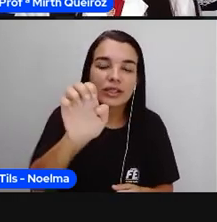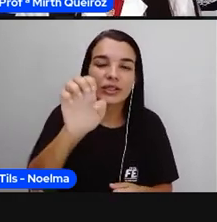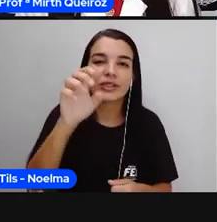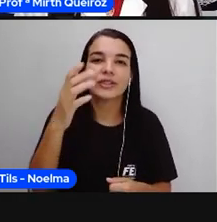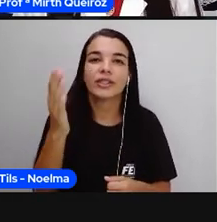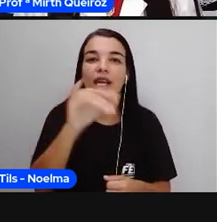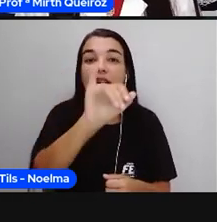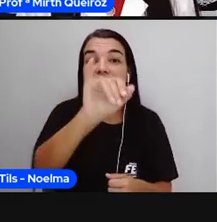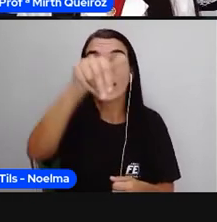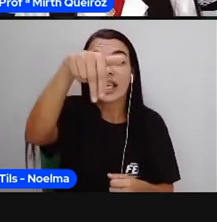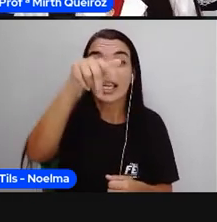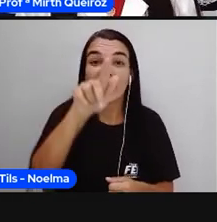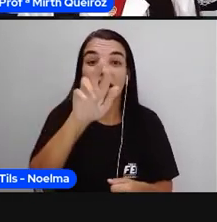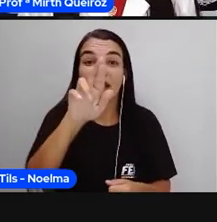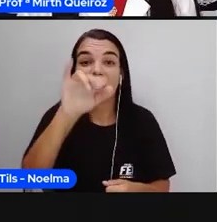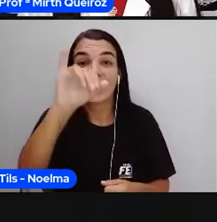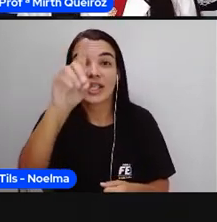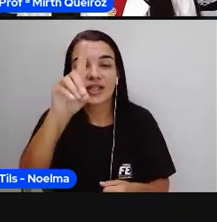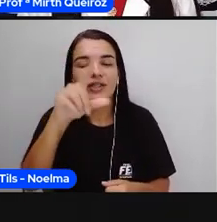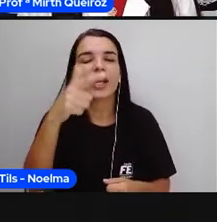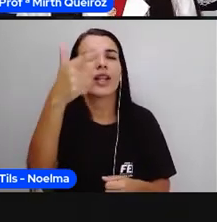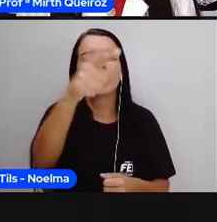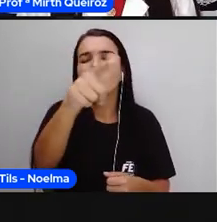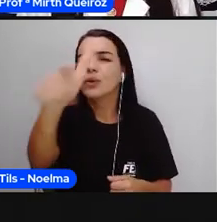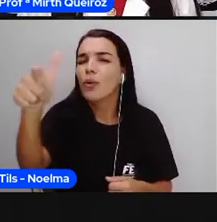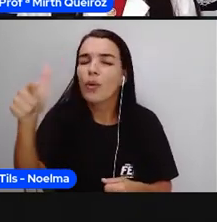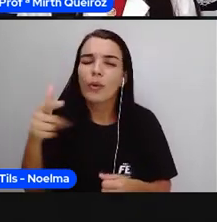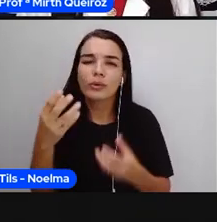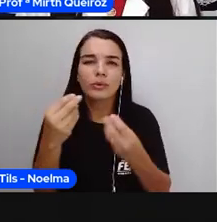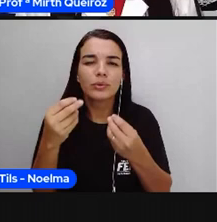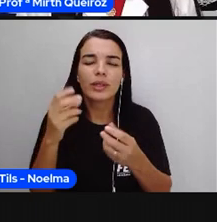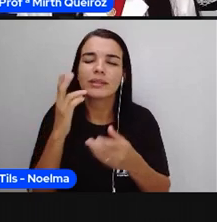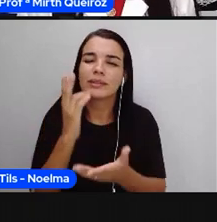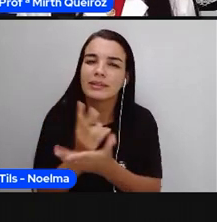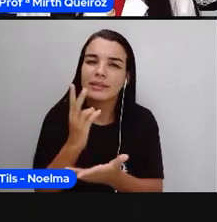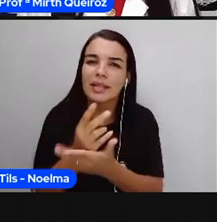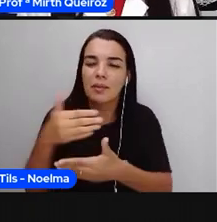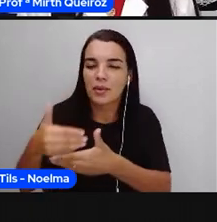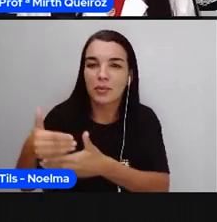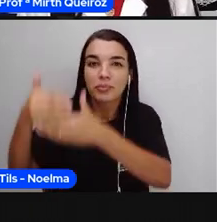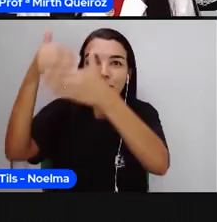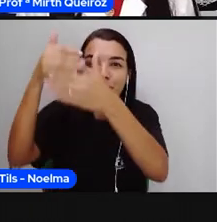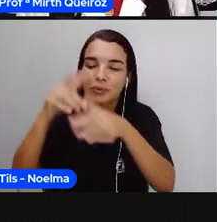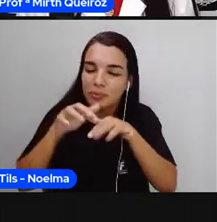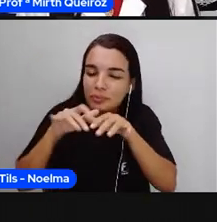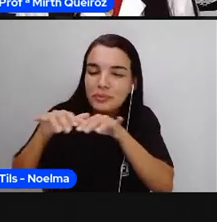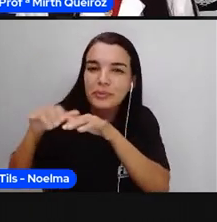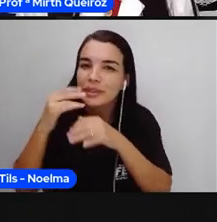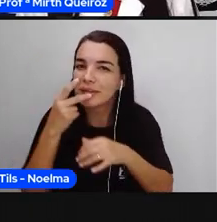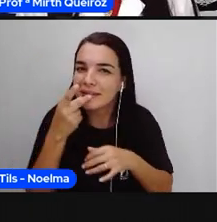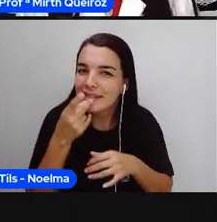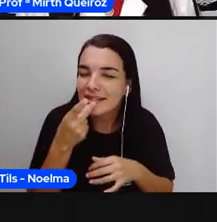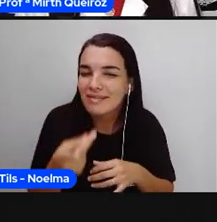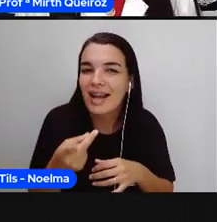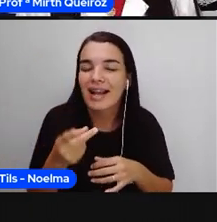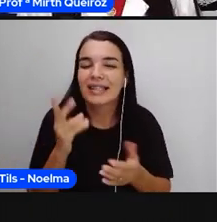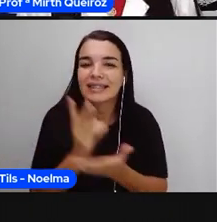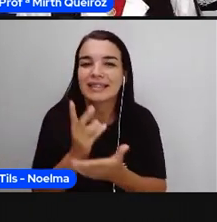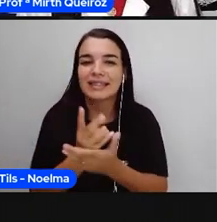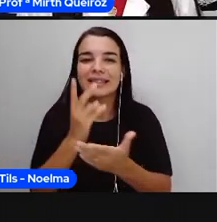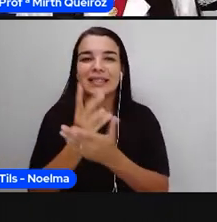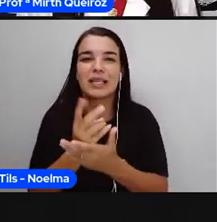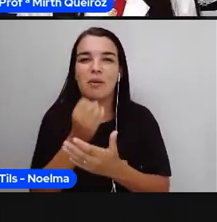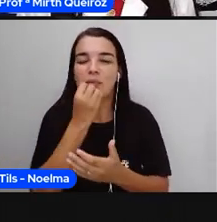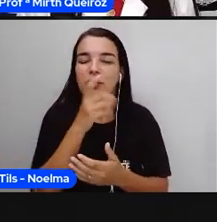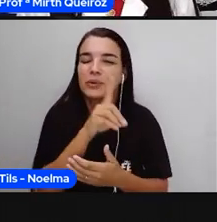Isaquinho, Ingrid e todos os demais alunos aí que sempre deixam lá seu comentário lá no nosso chat, deixam registrado